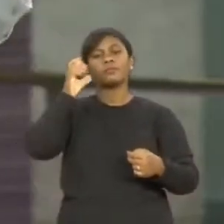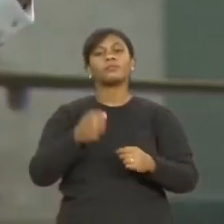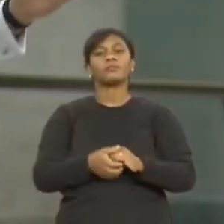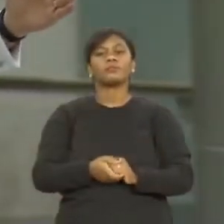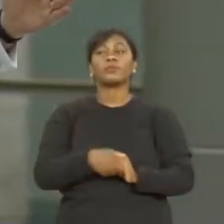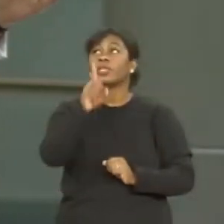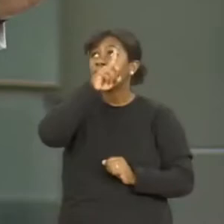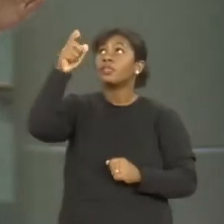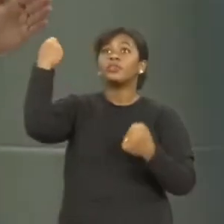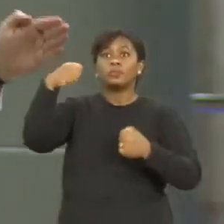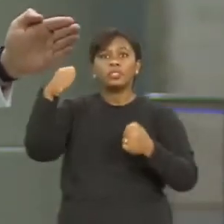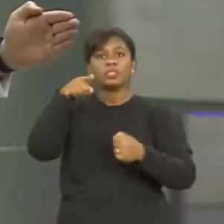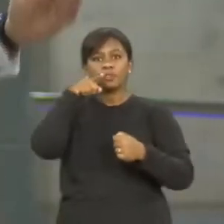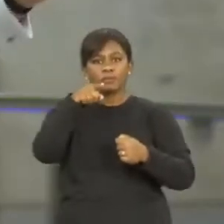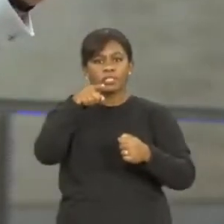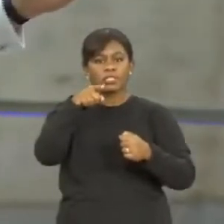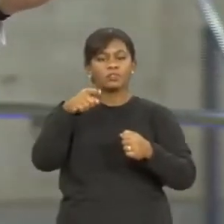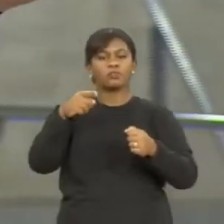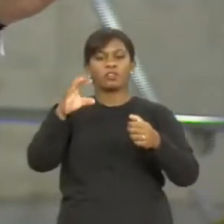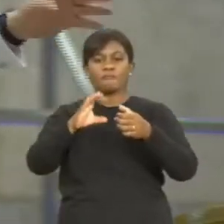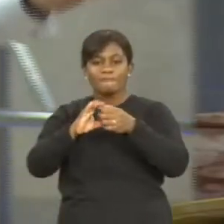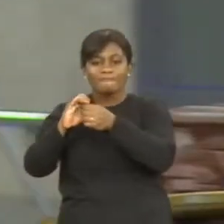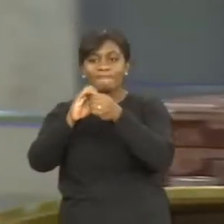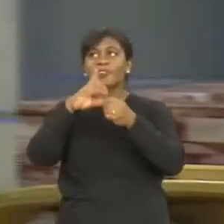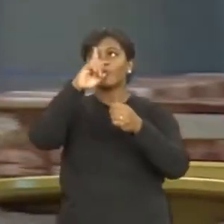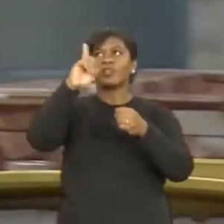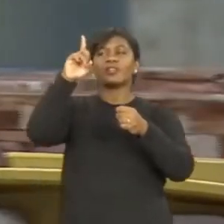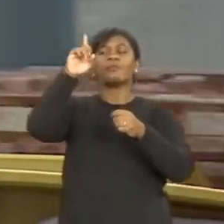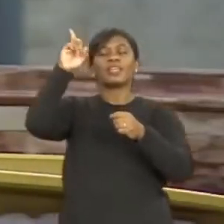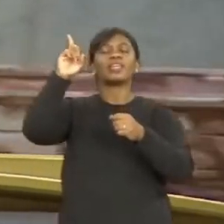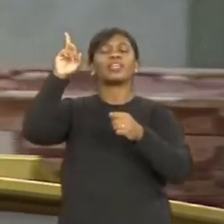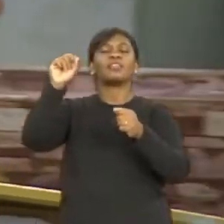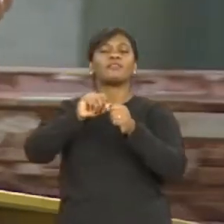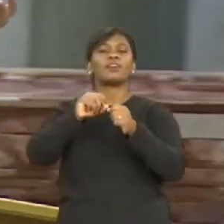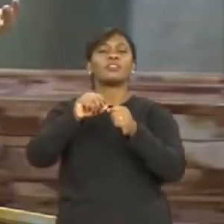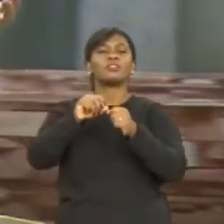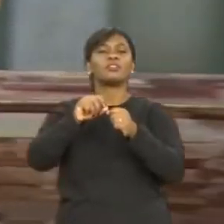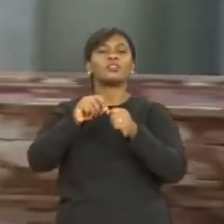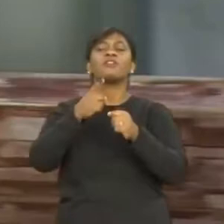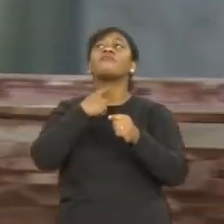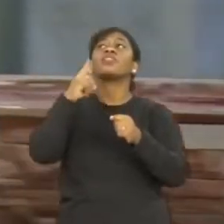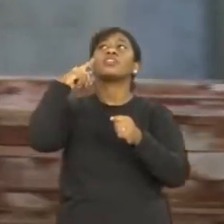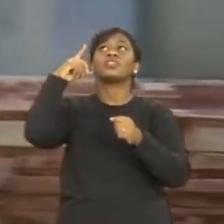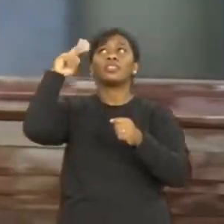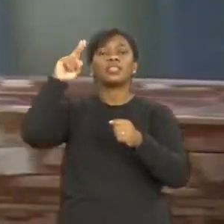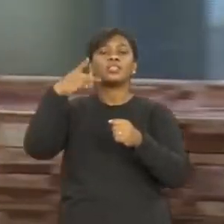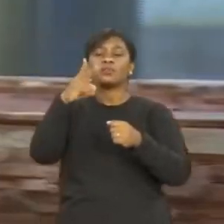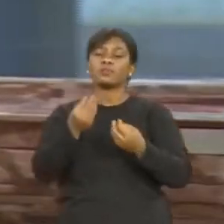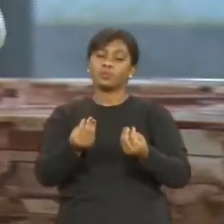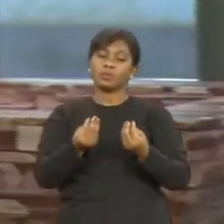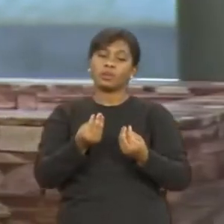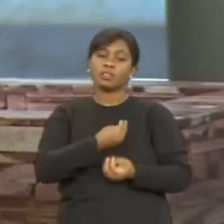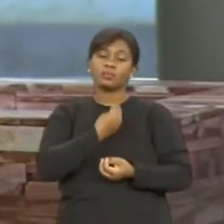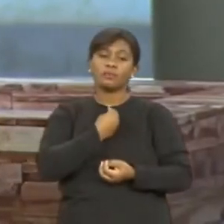Deus precisa que você seja parceiro dele para que ele faça o que ele quer na sua vida. Então Jacó teve